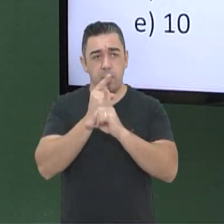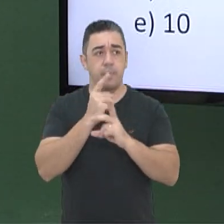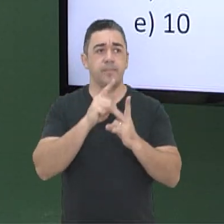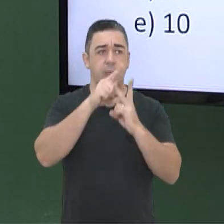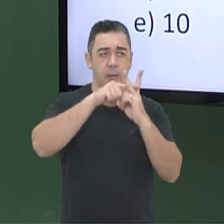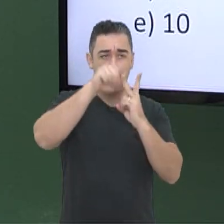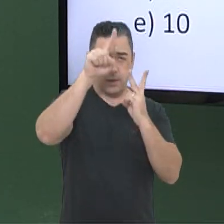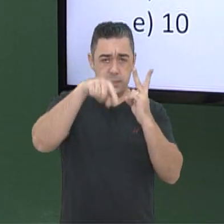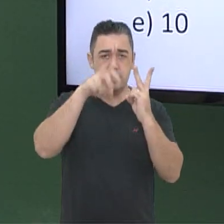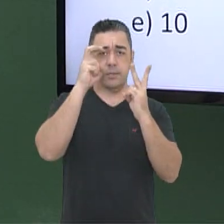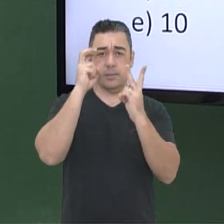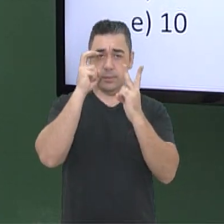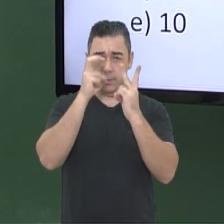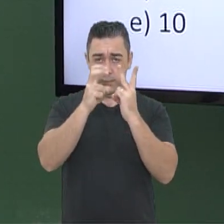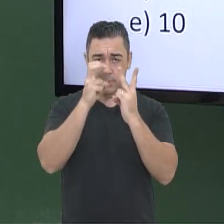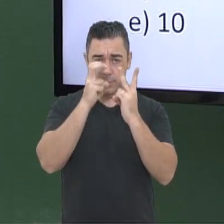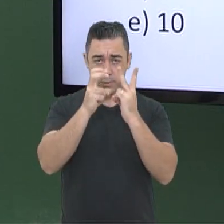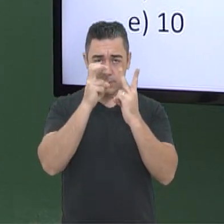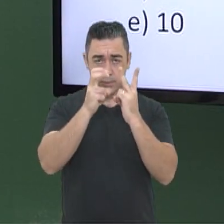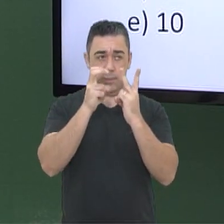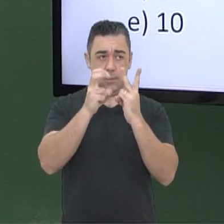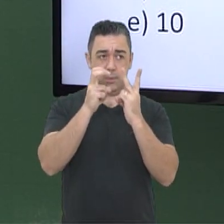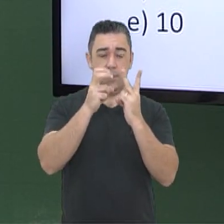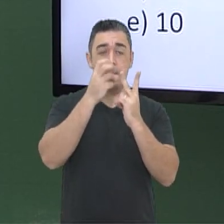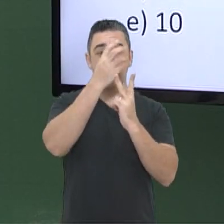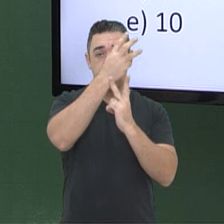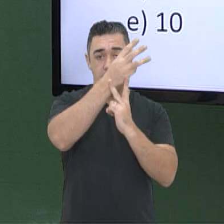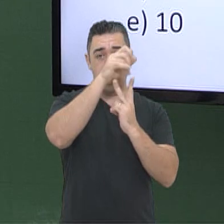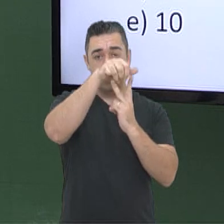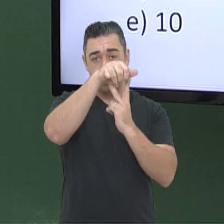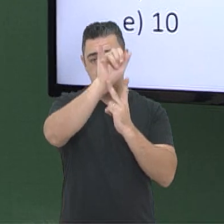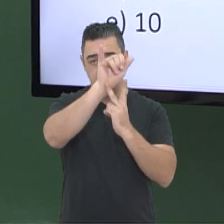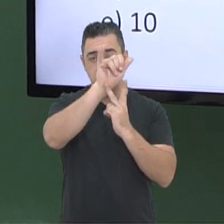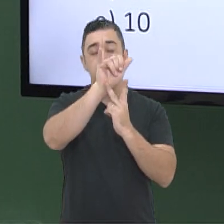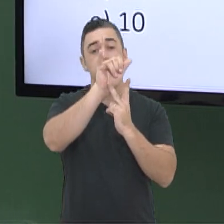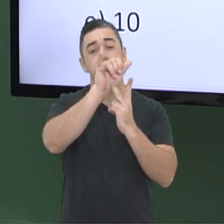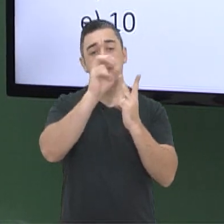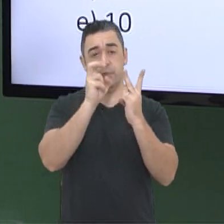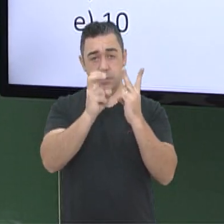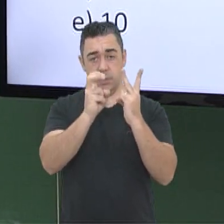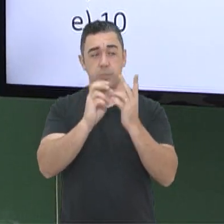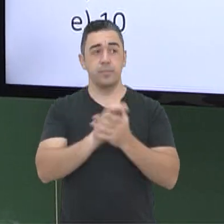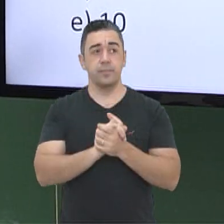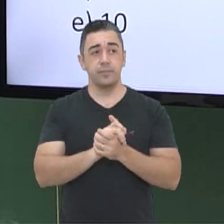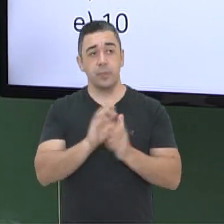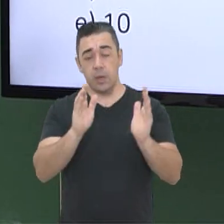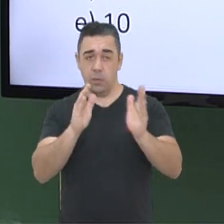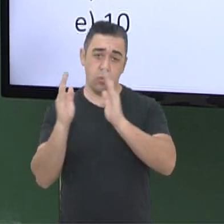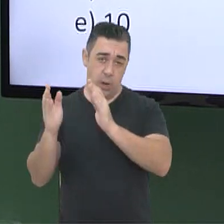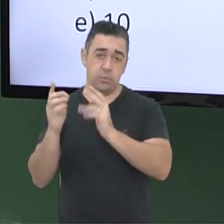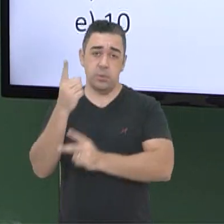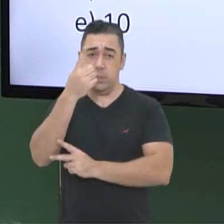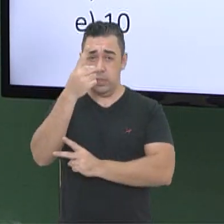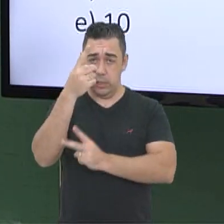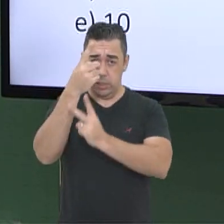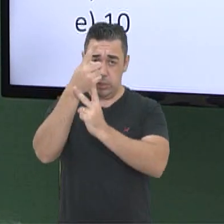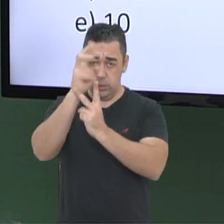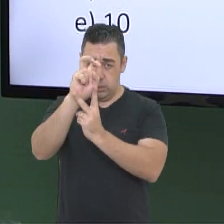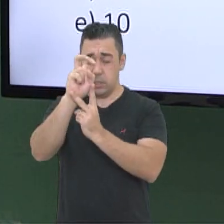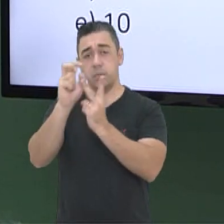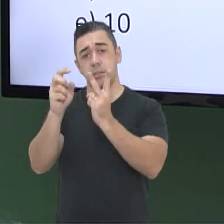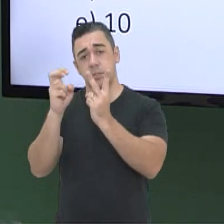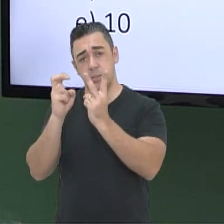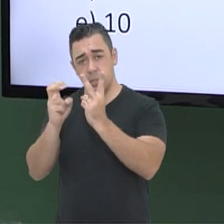com raiz de índice 3y de 5. E aqui, raiz de